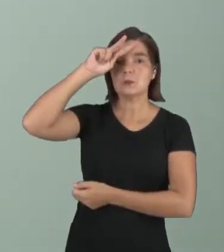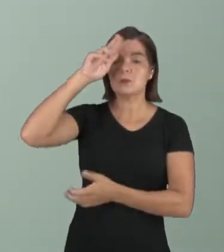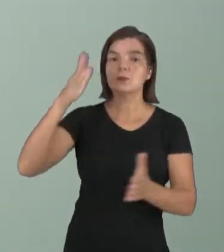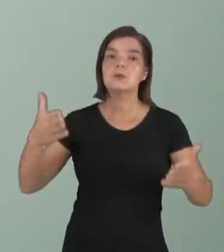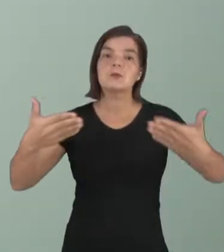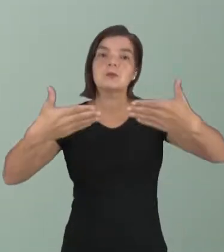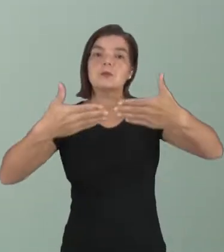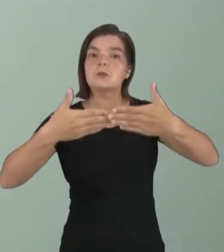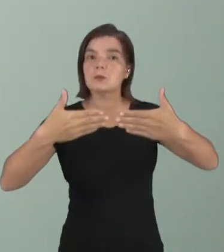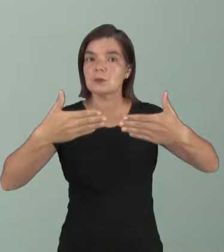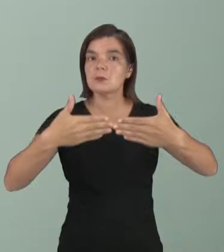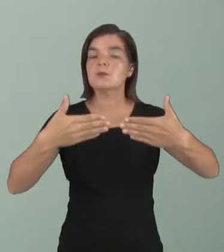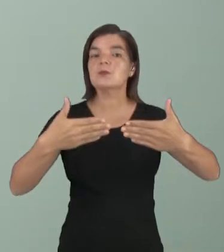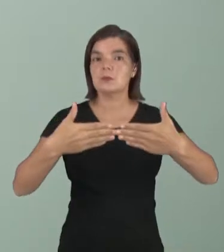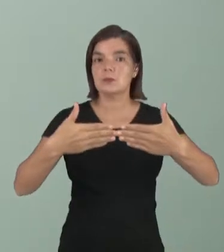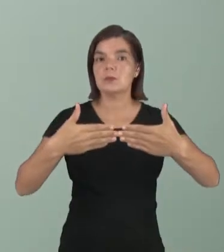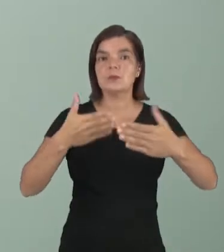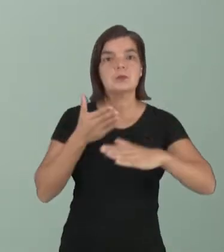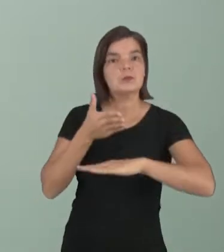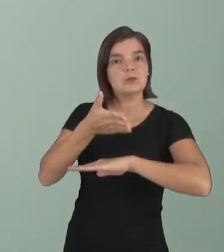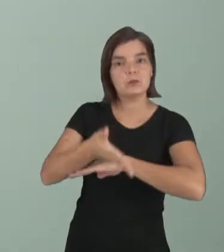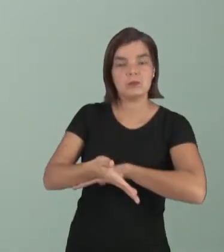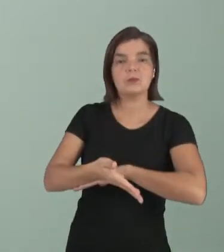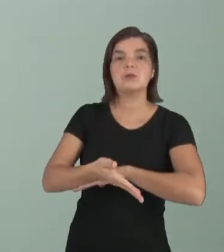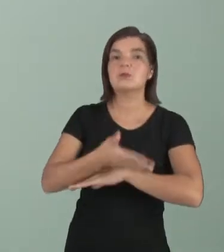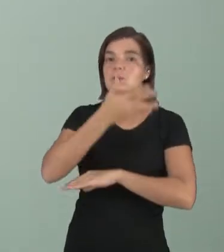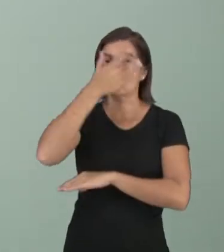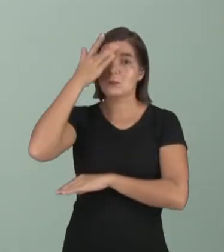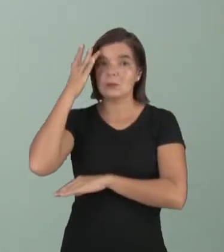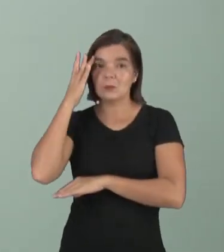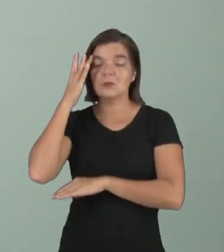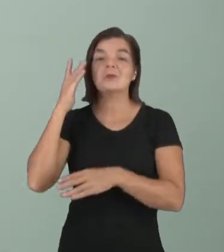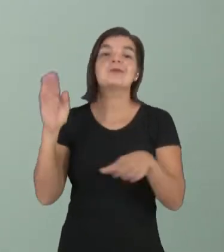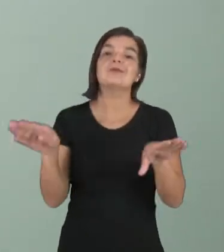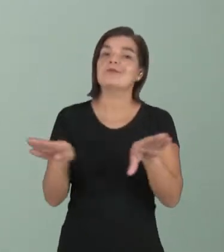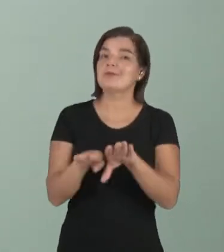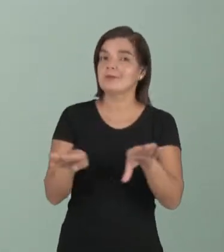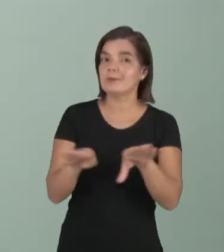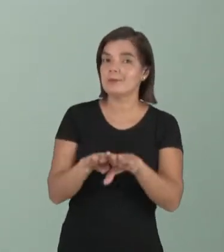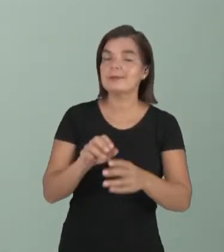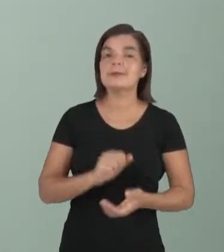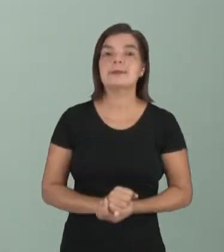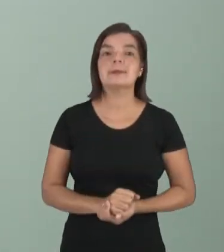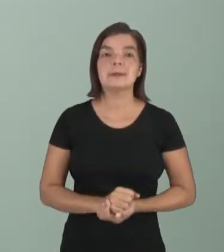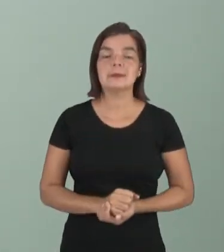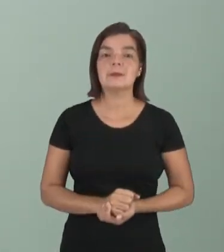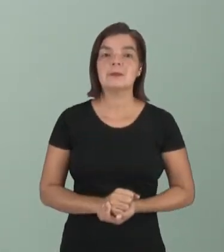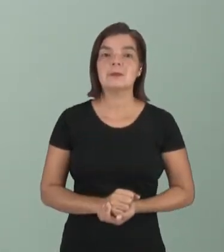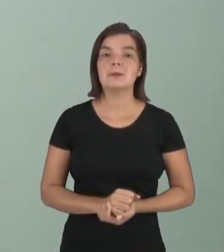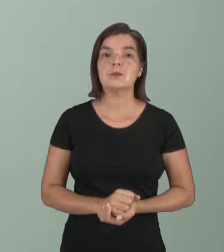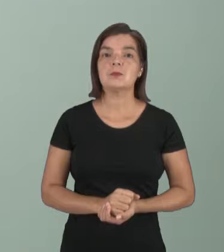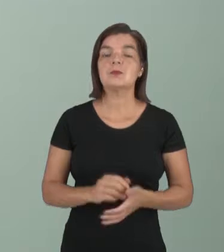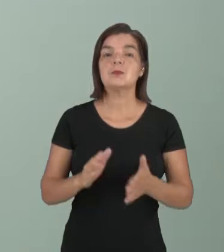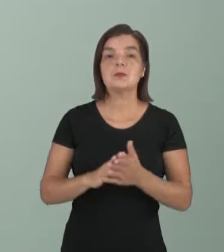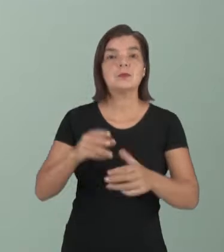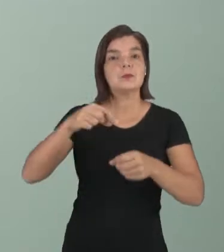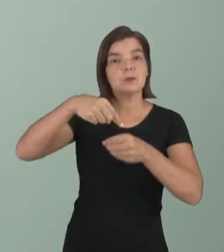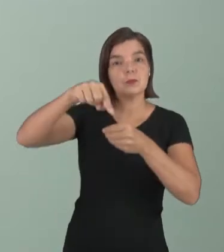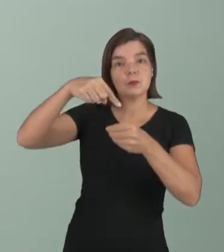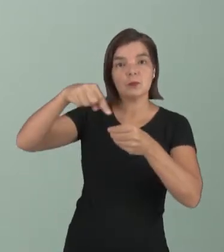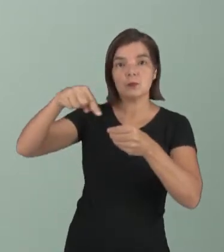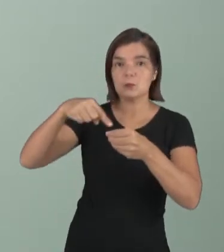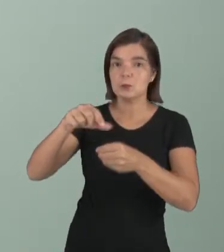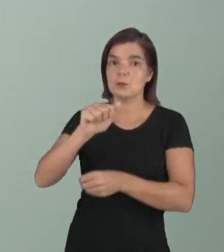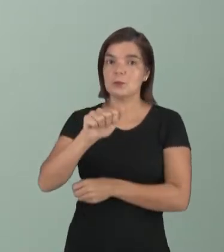totalmente fechado para a entrada desses imigrantes. E aí a CIS Brasil já